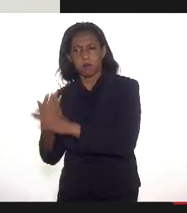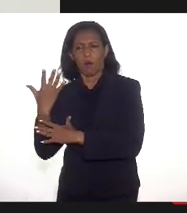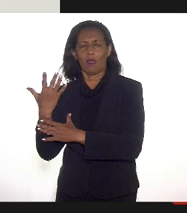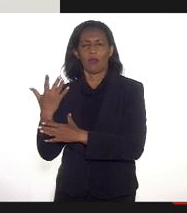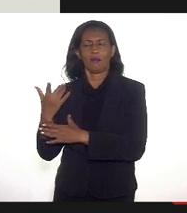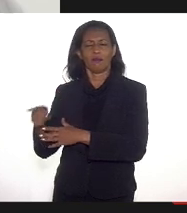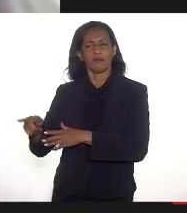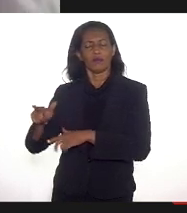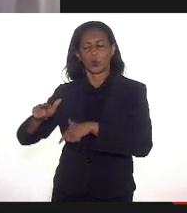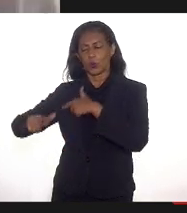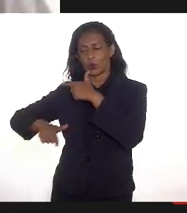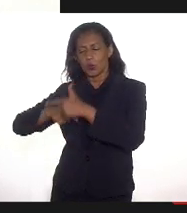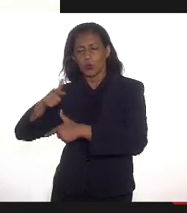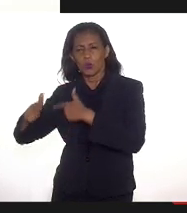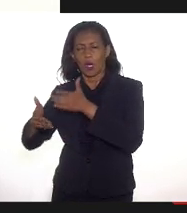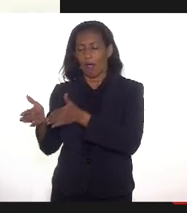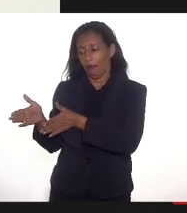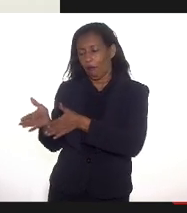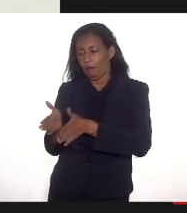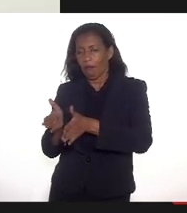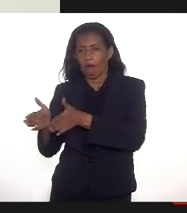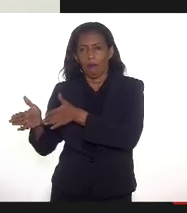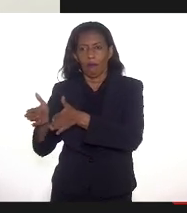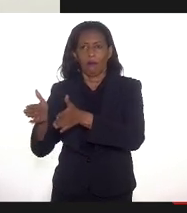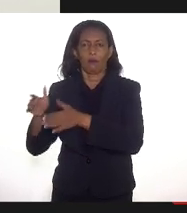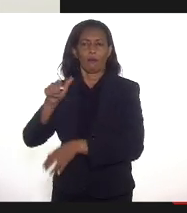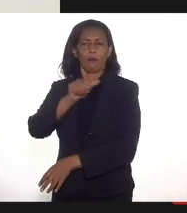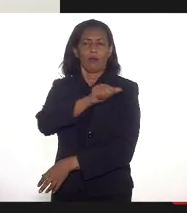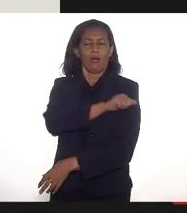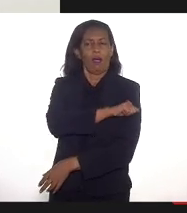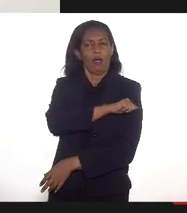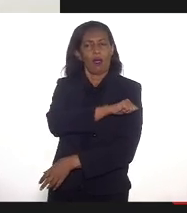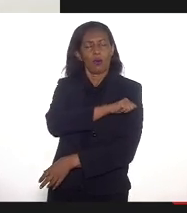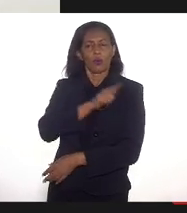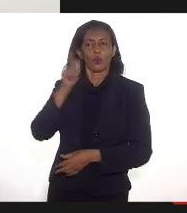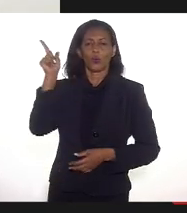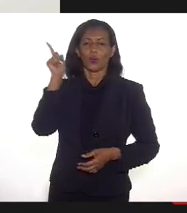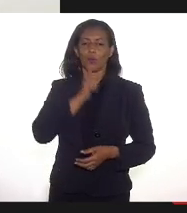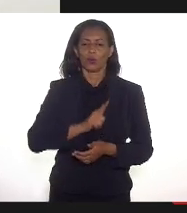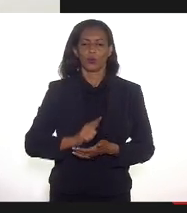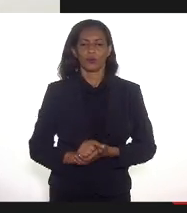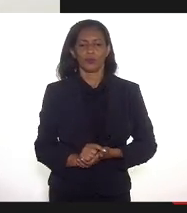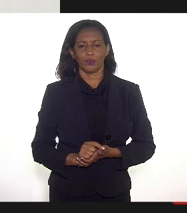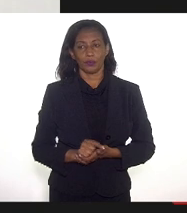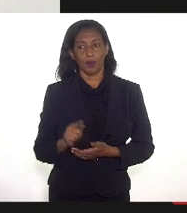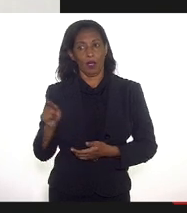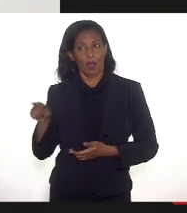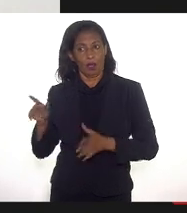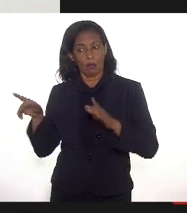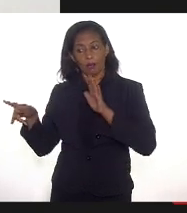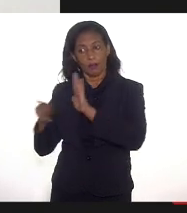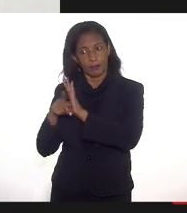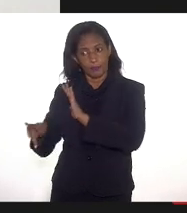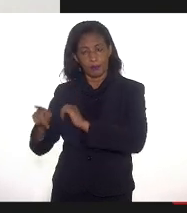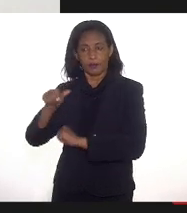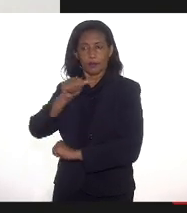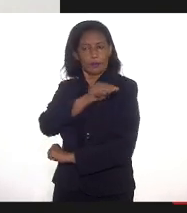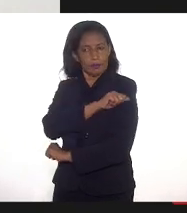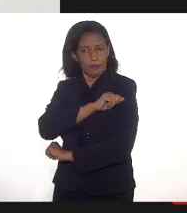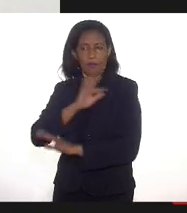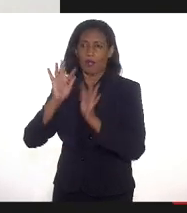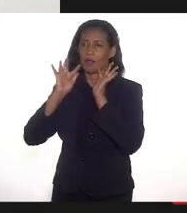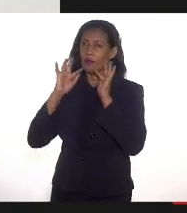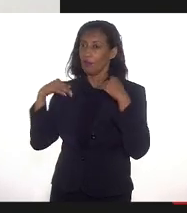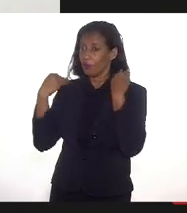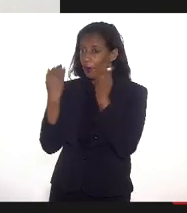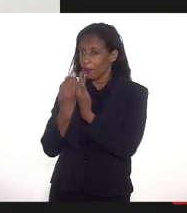rotinas, né? Trilhas, para que esses alunos pudessem, aqueles alunos e aquelas famílias, que na verdade